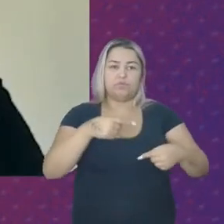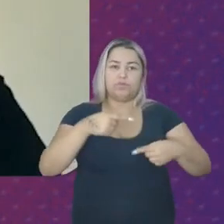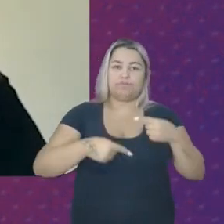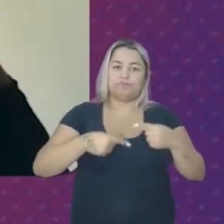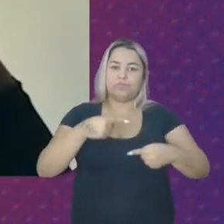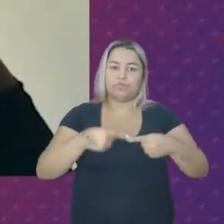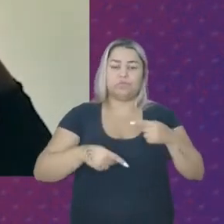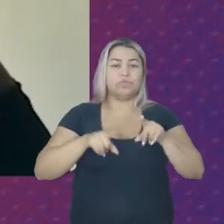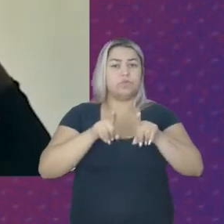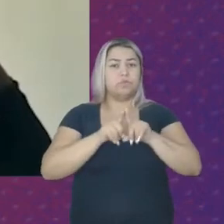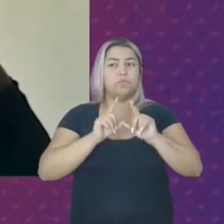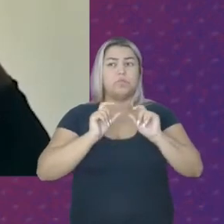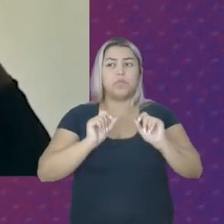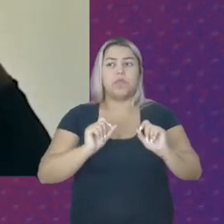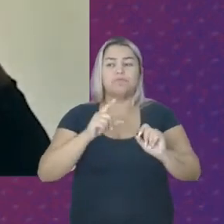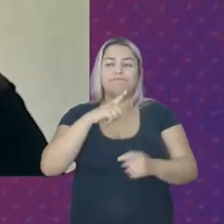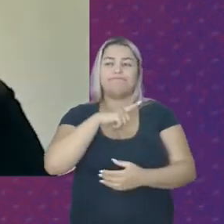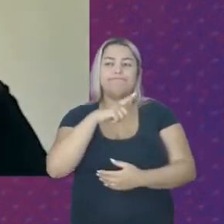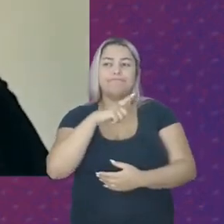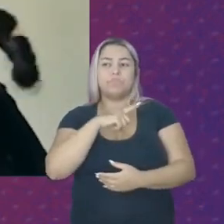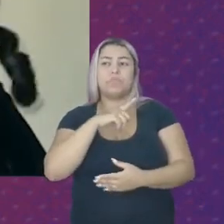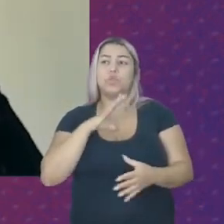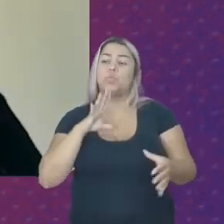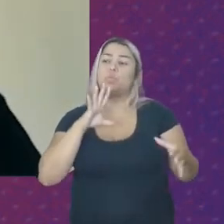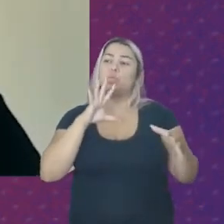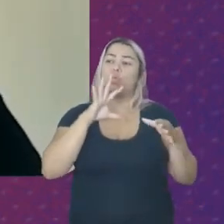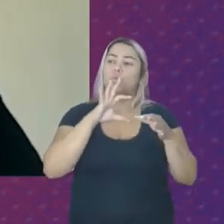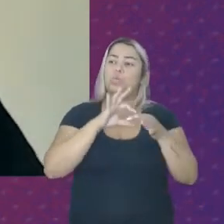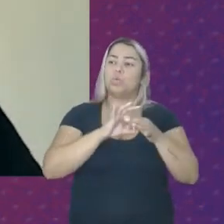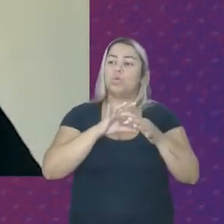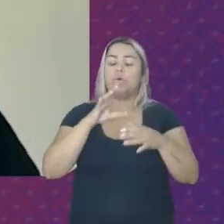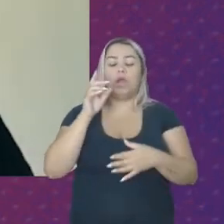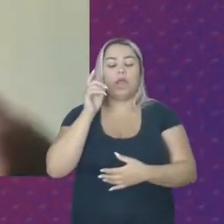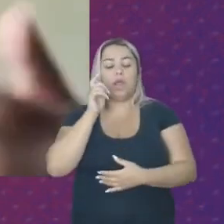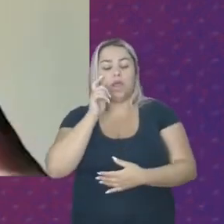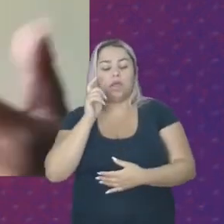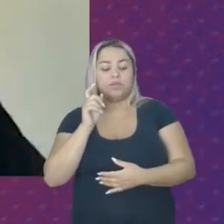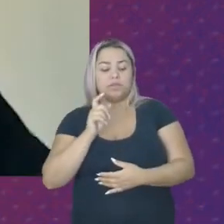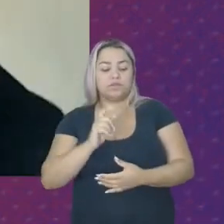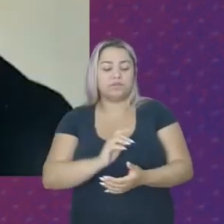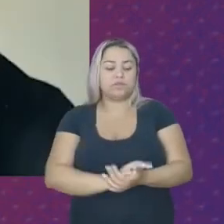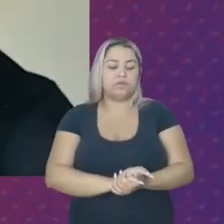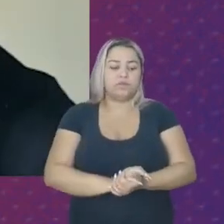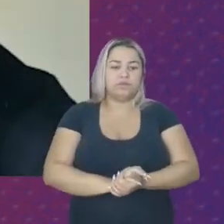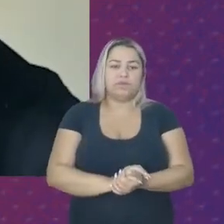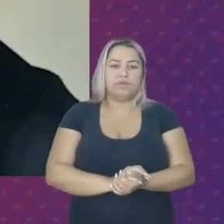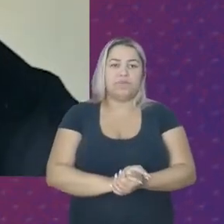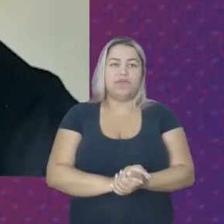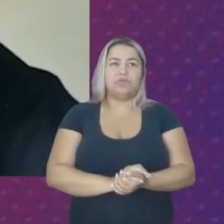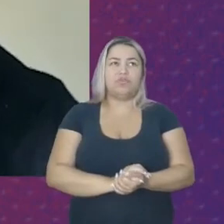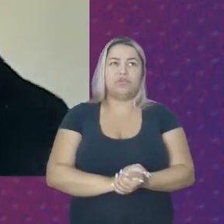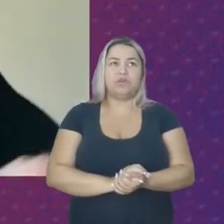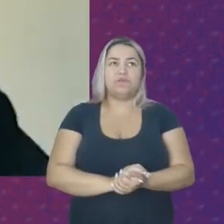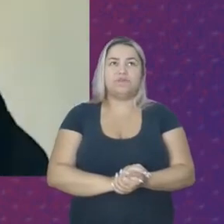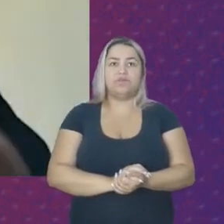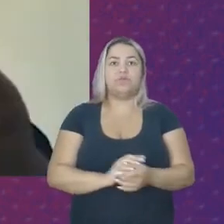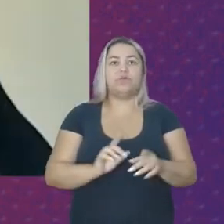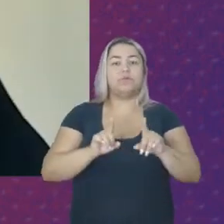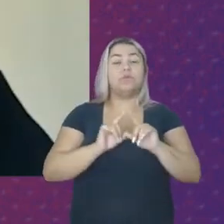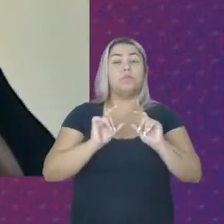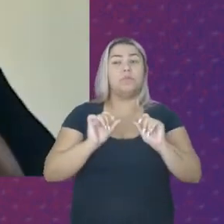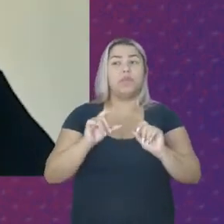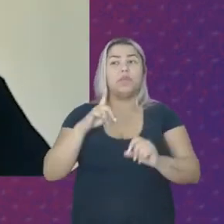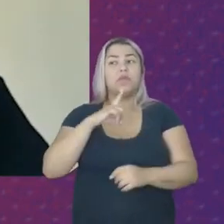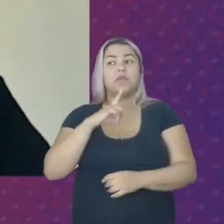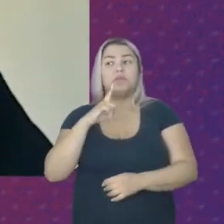válidos, desde que eles tenham de ligação direta com o interesse do seu público e com o interesse do público, desde que eles discutam o que